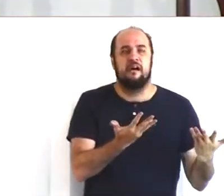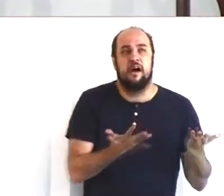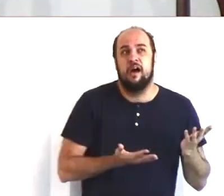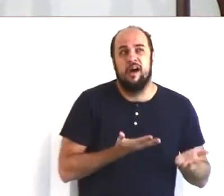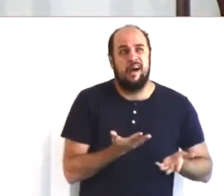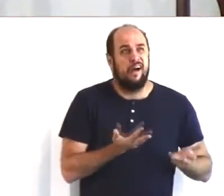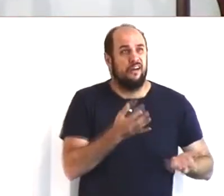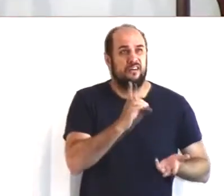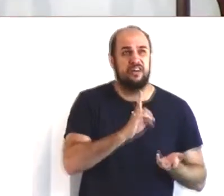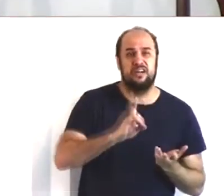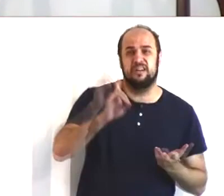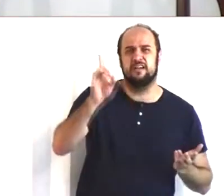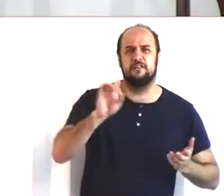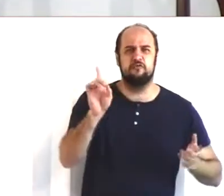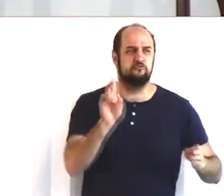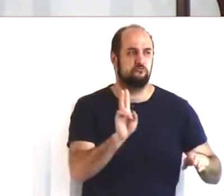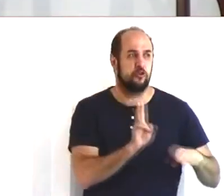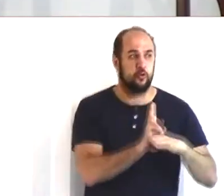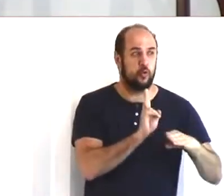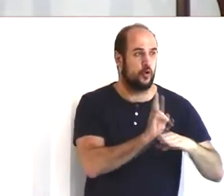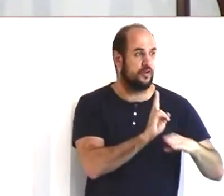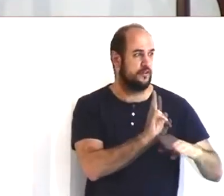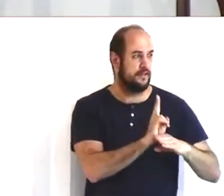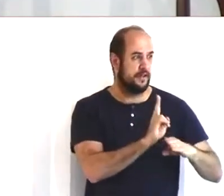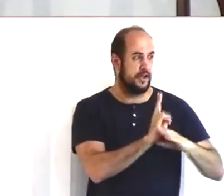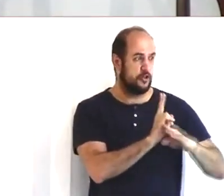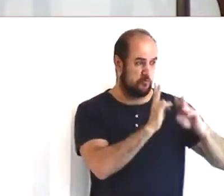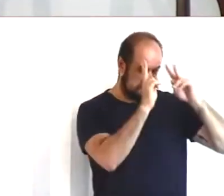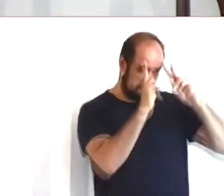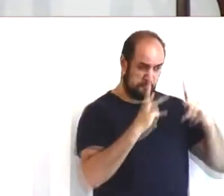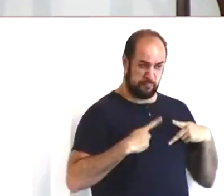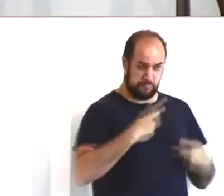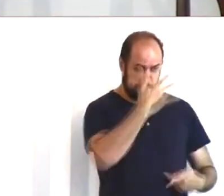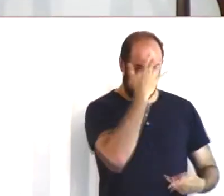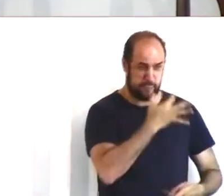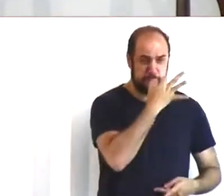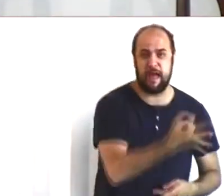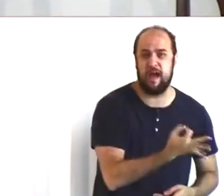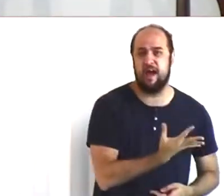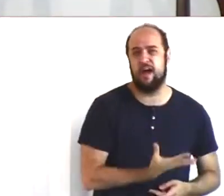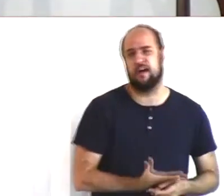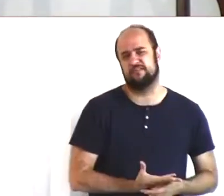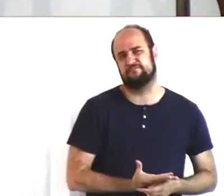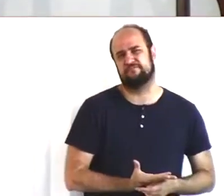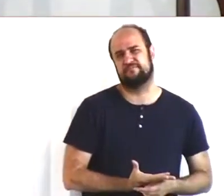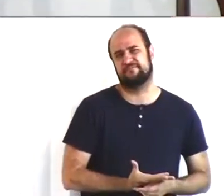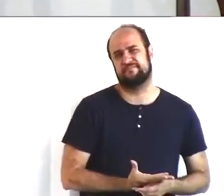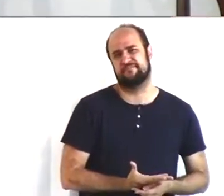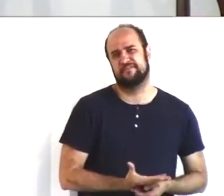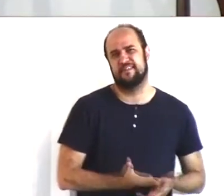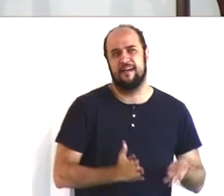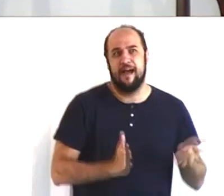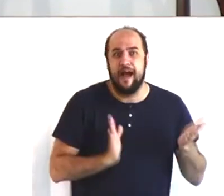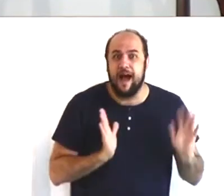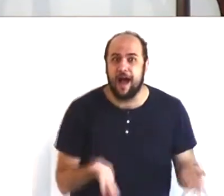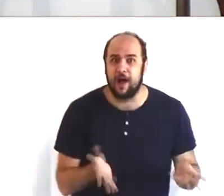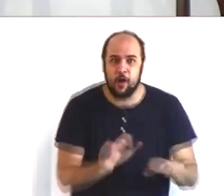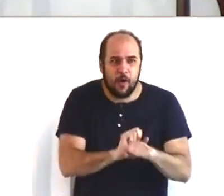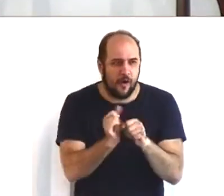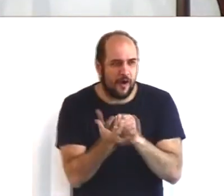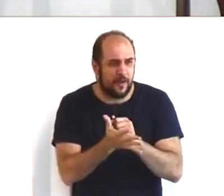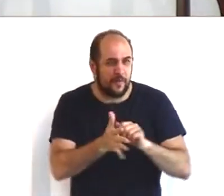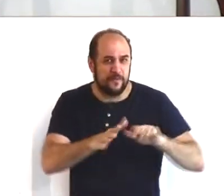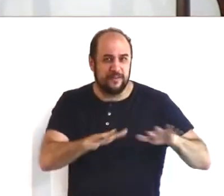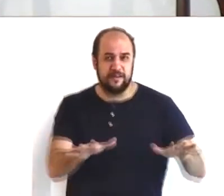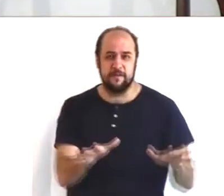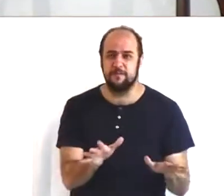que mantém as coisas do jeito que eles gostam, que as pessoas gostam. E este momento é o momento que a humanidade está vivendo, que ela não